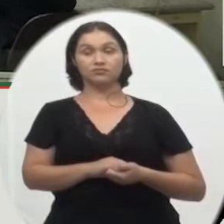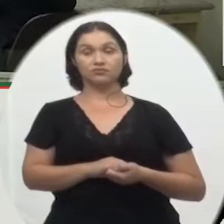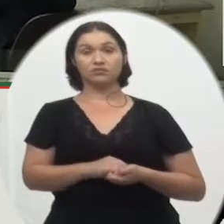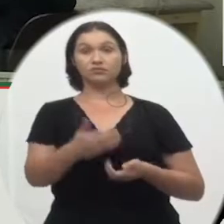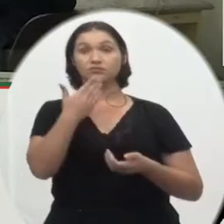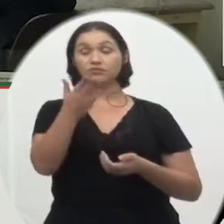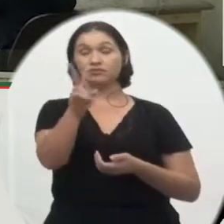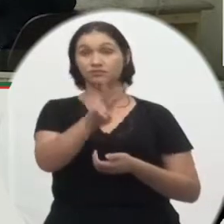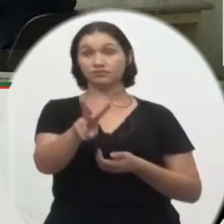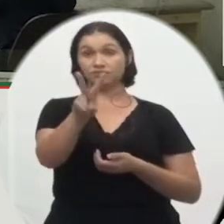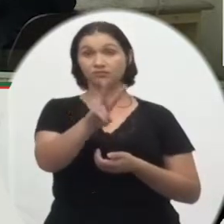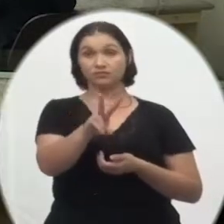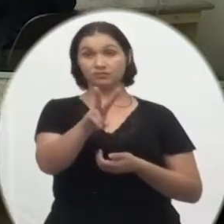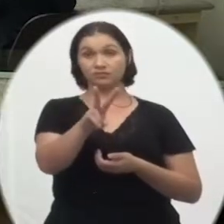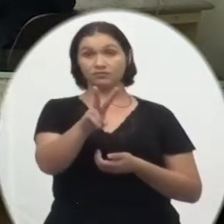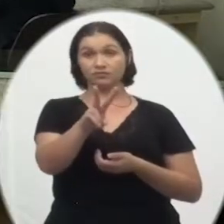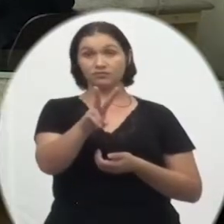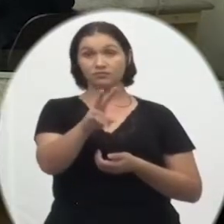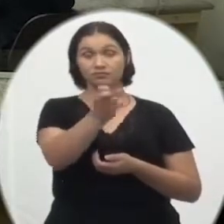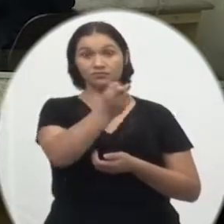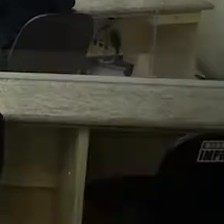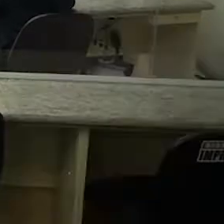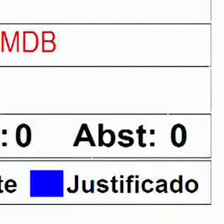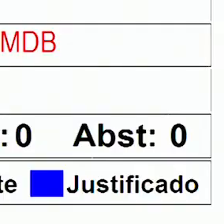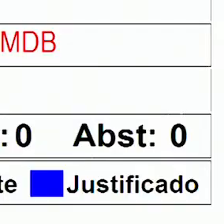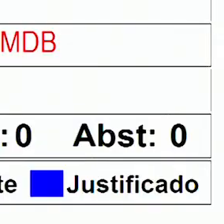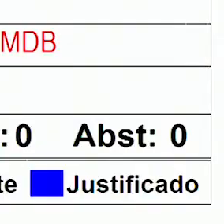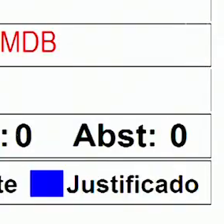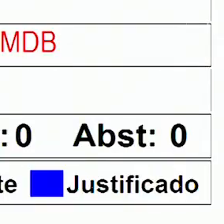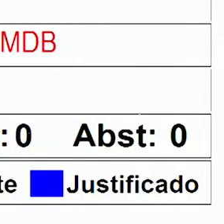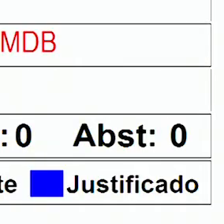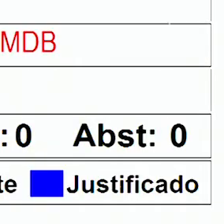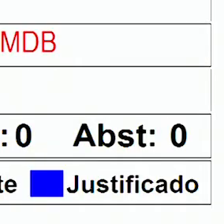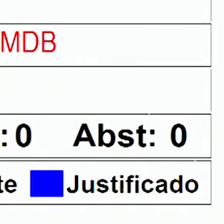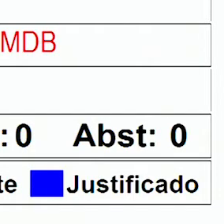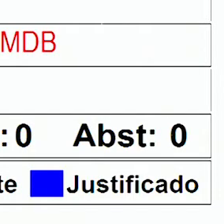Solicito aos seus vereadores que façam confirmação do quórum.